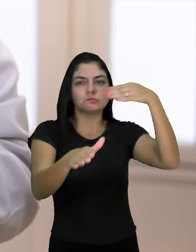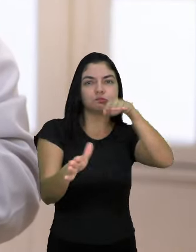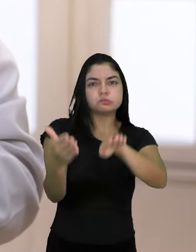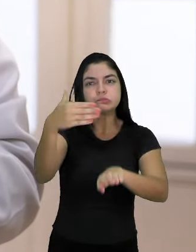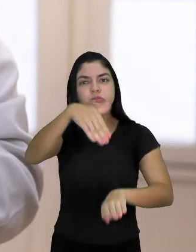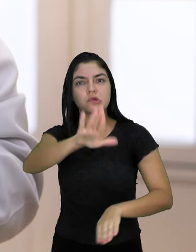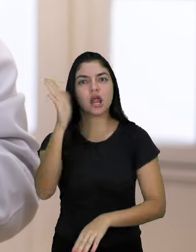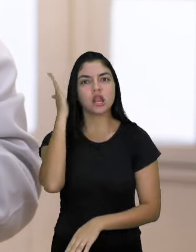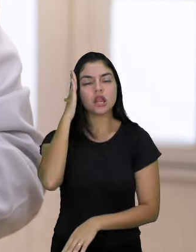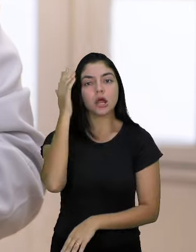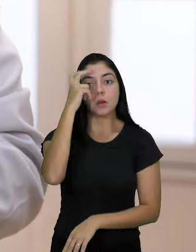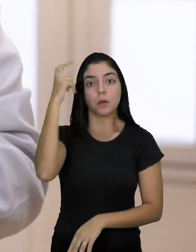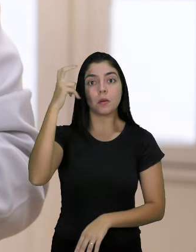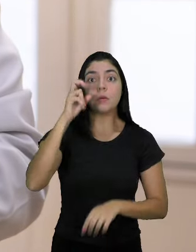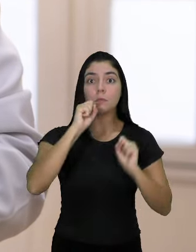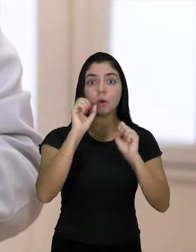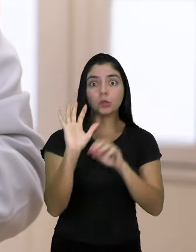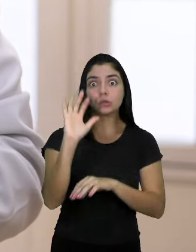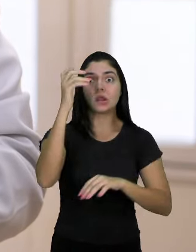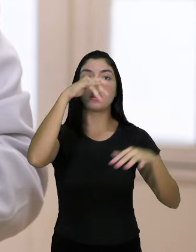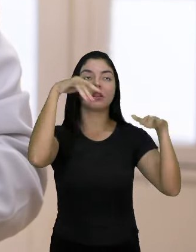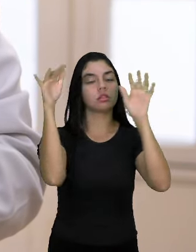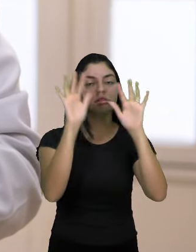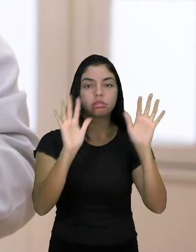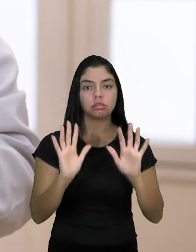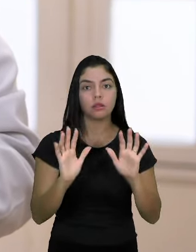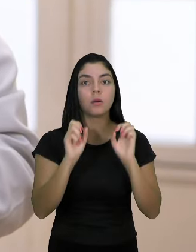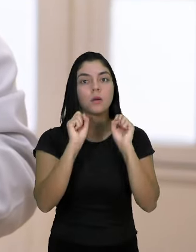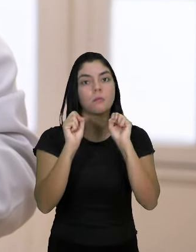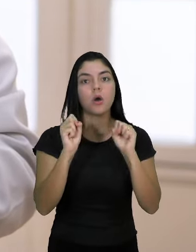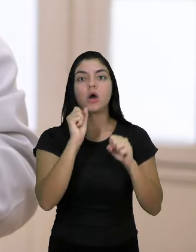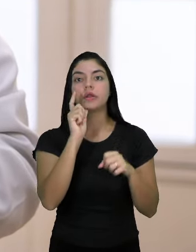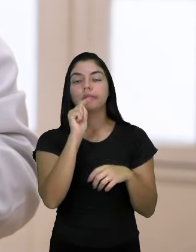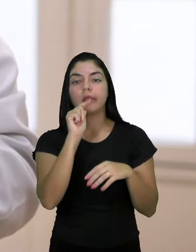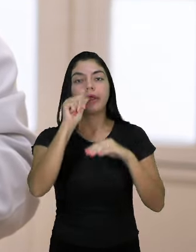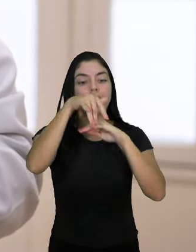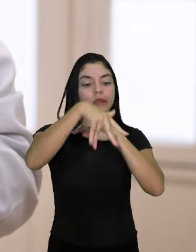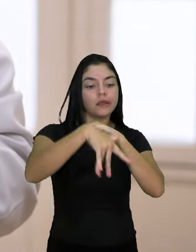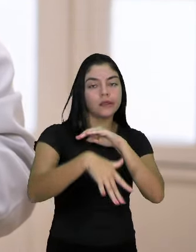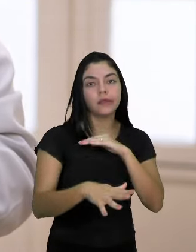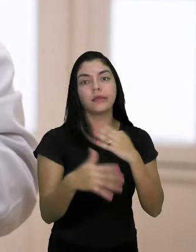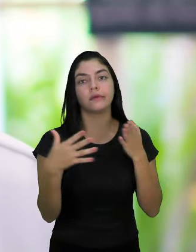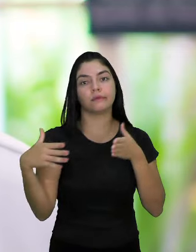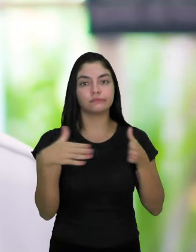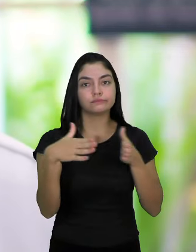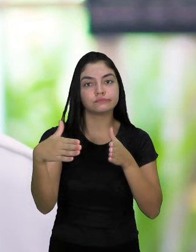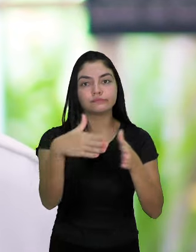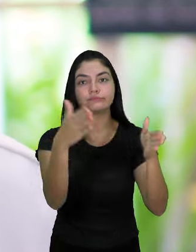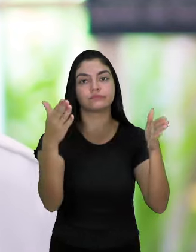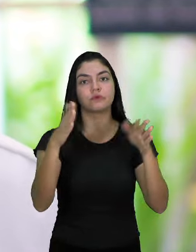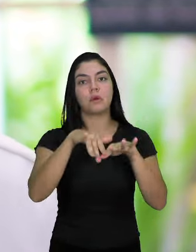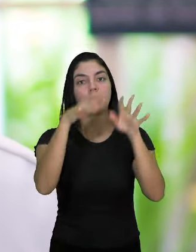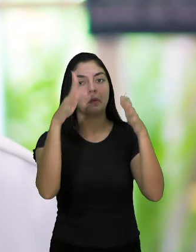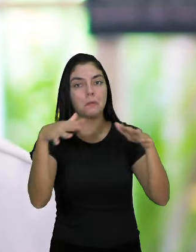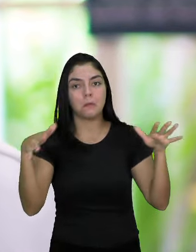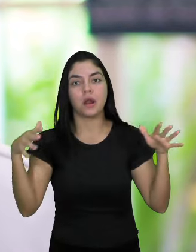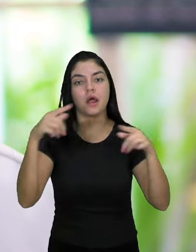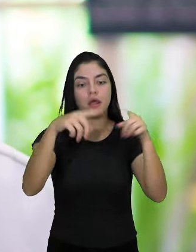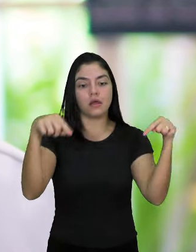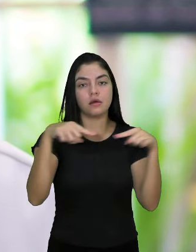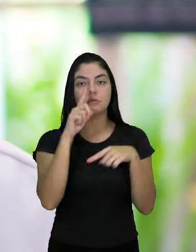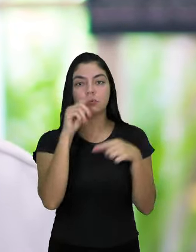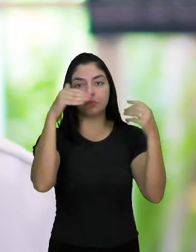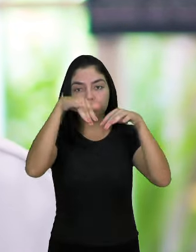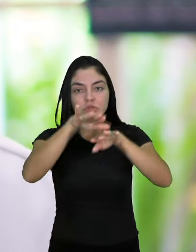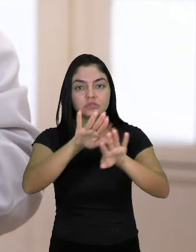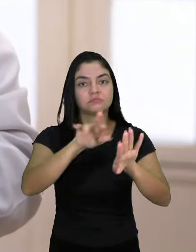piscinas, banheiras. A maioria dos afogamentos acontece em água doce, ao contrário do que se imagina que seria